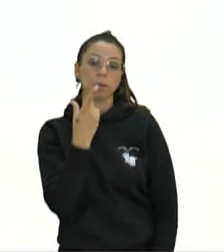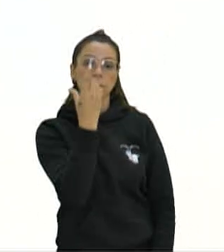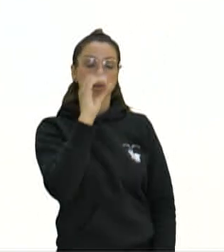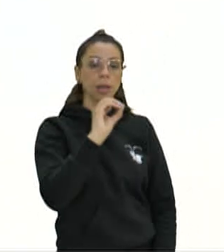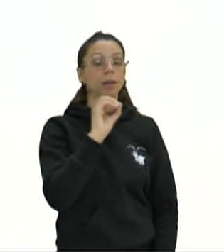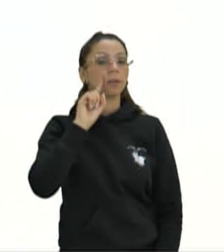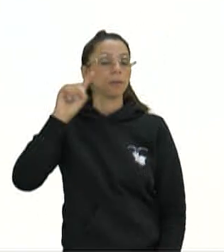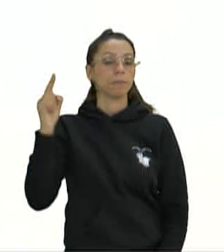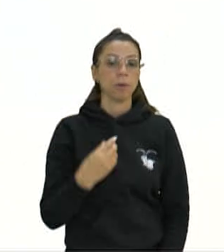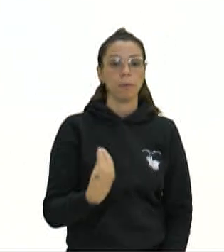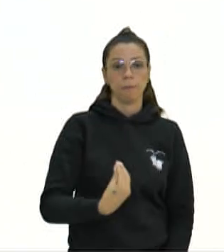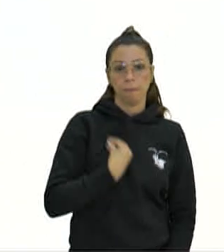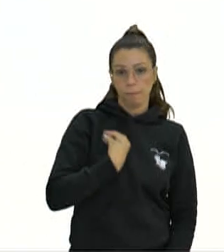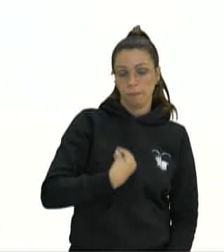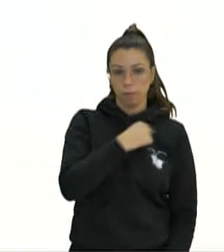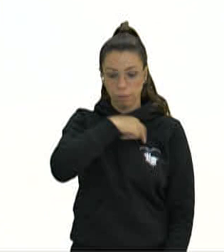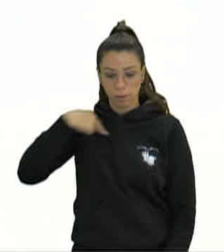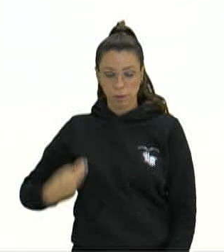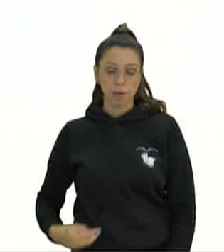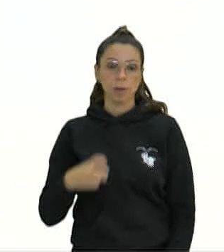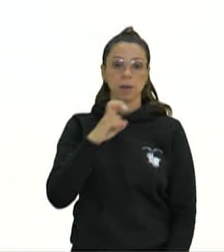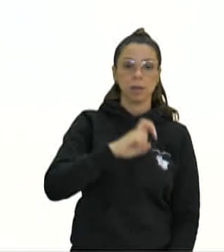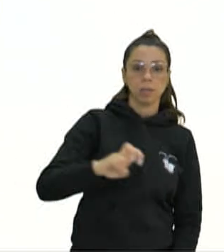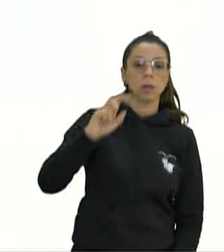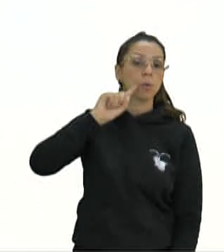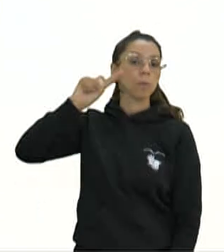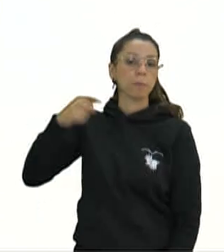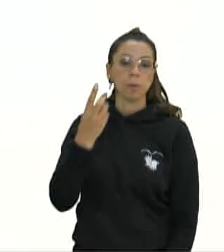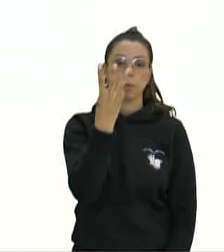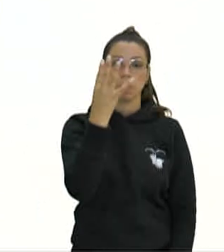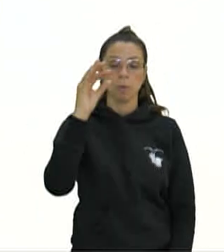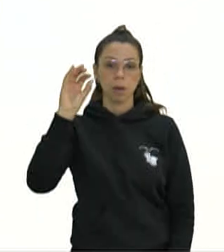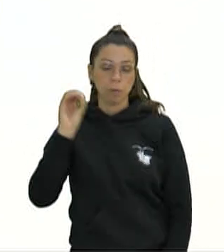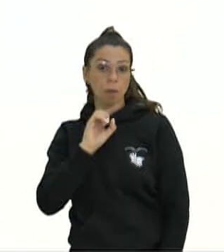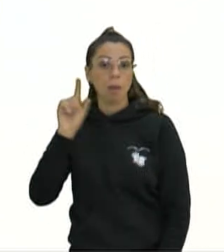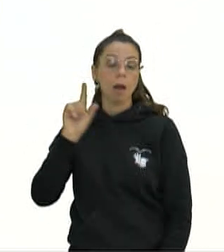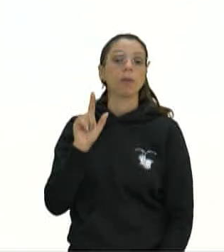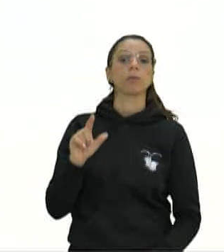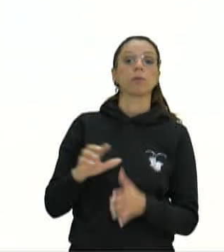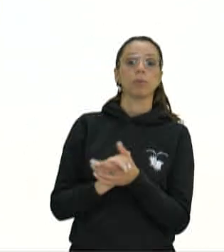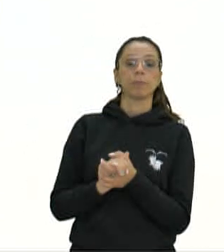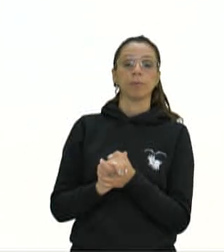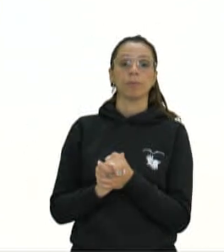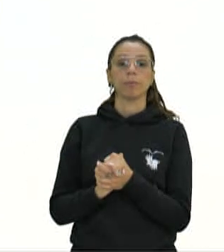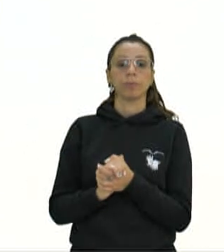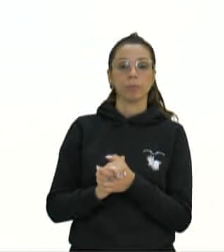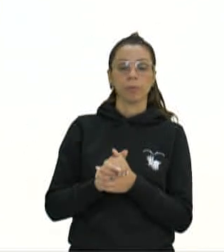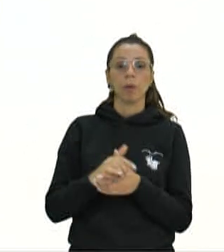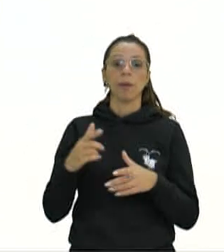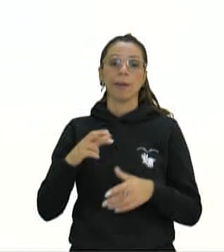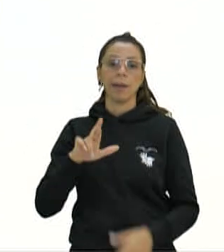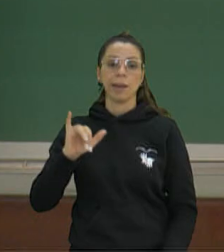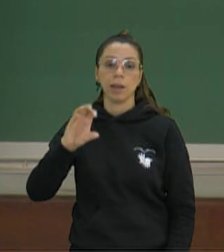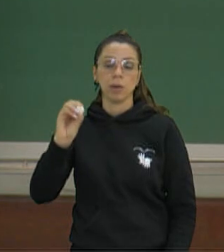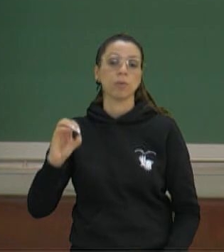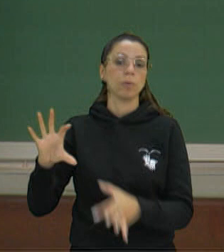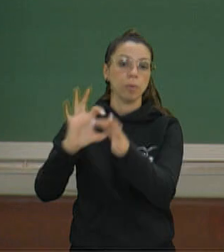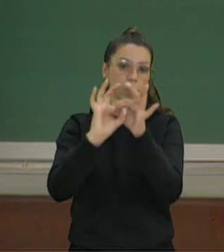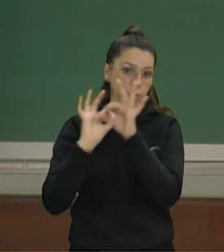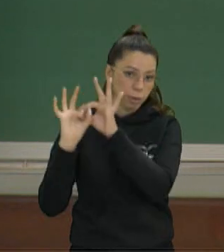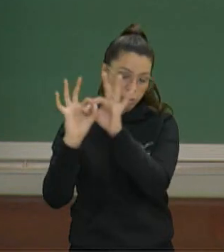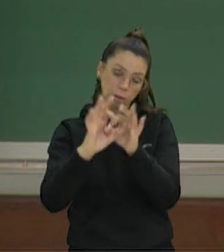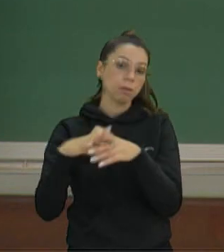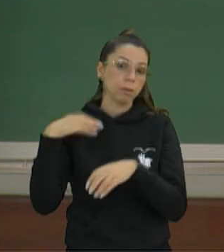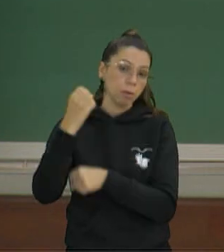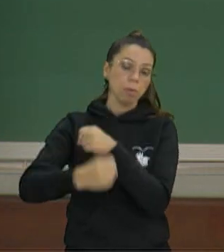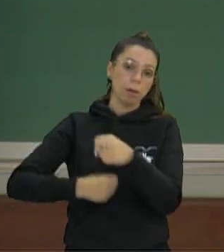na China e 5.400 no Reino Unido. É um dado de 2015. Então,